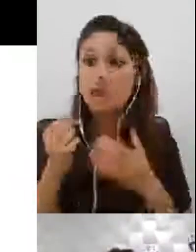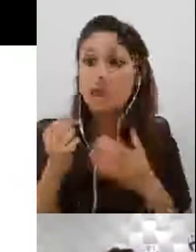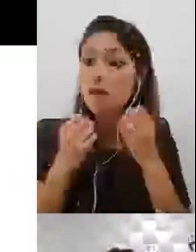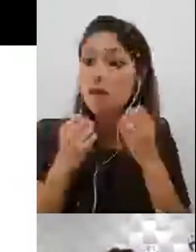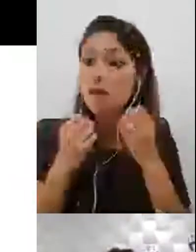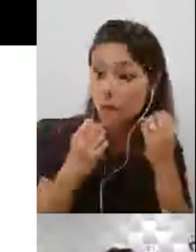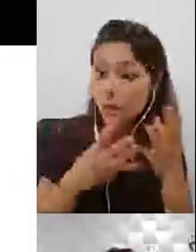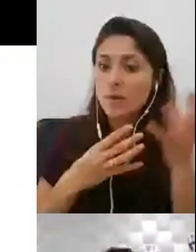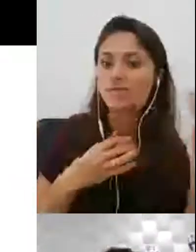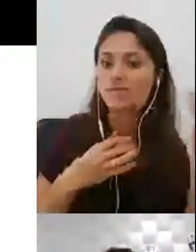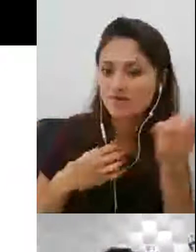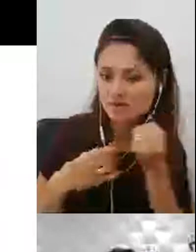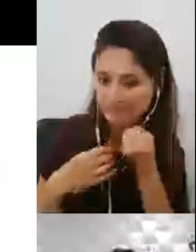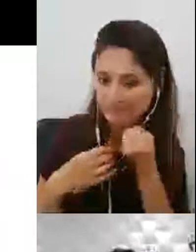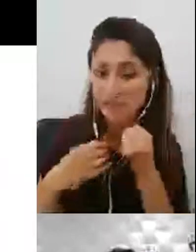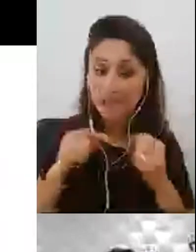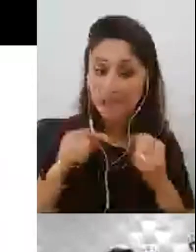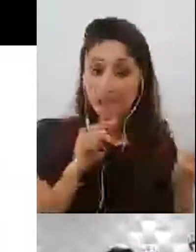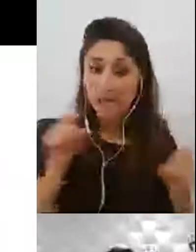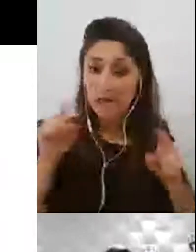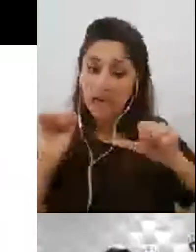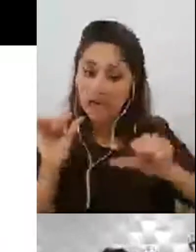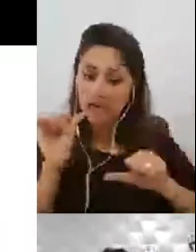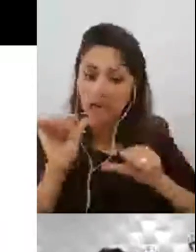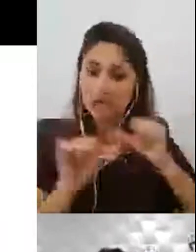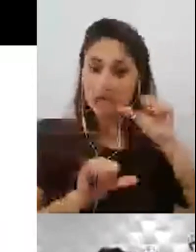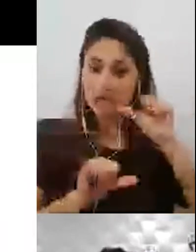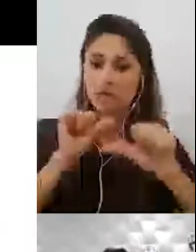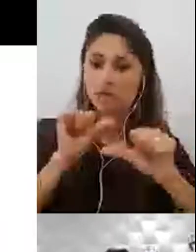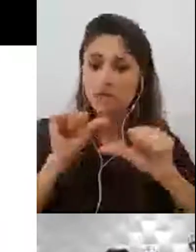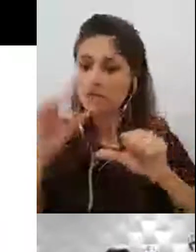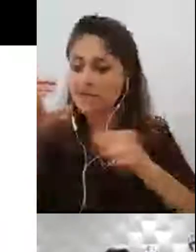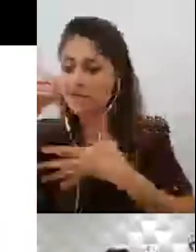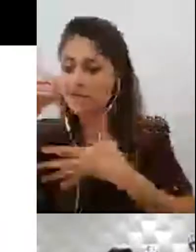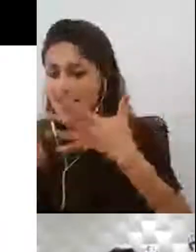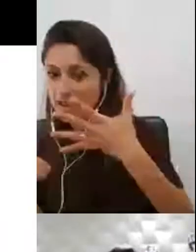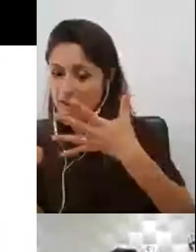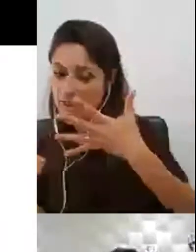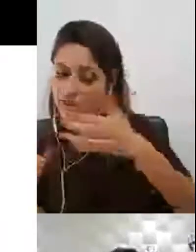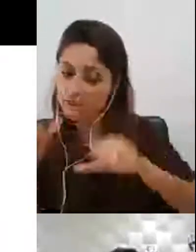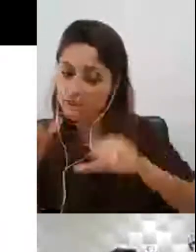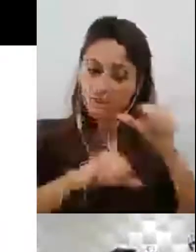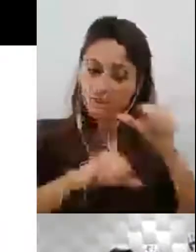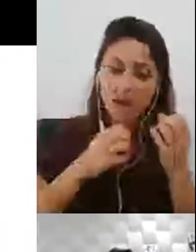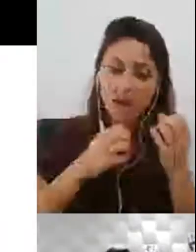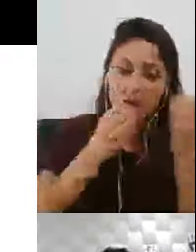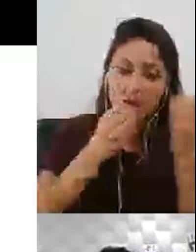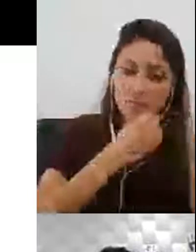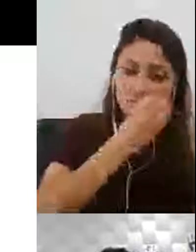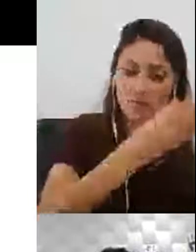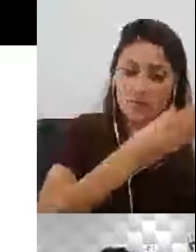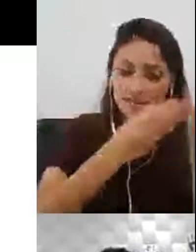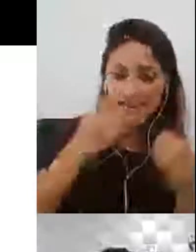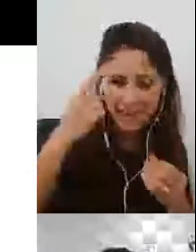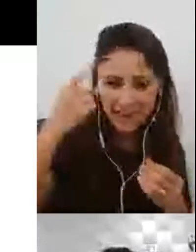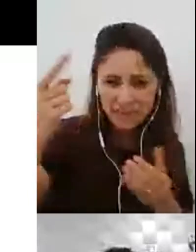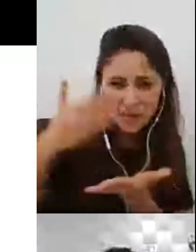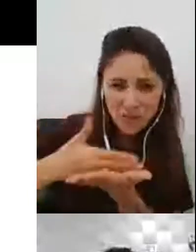seja, através dos dados, transformar em informações para que eu consiga, lá no começo, quando eu falei para vocês